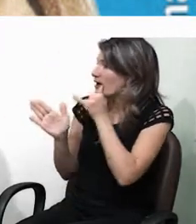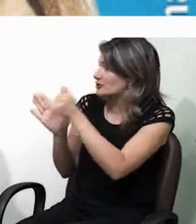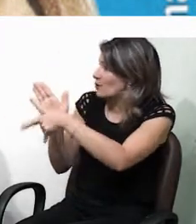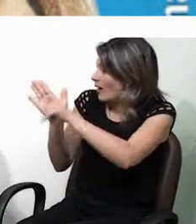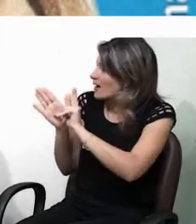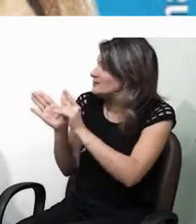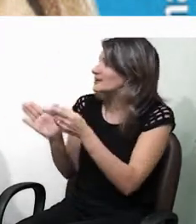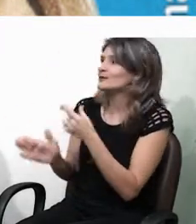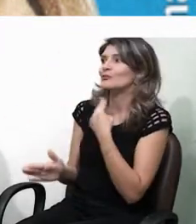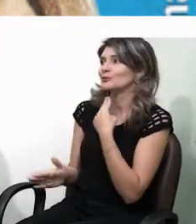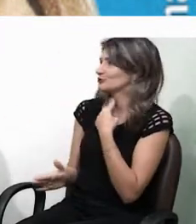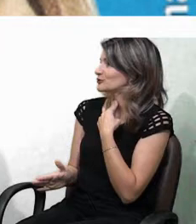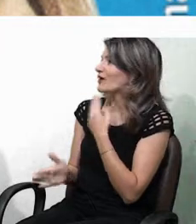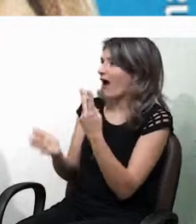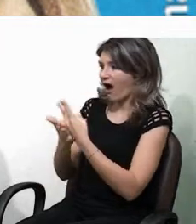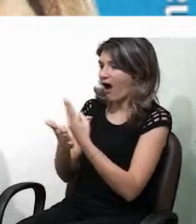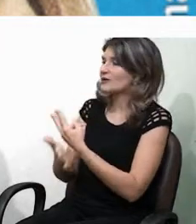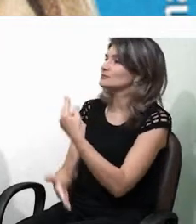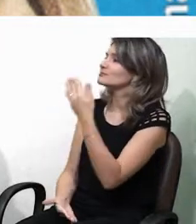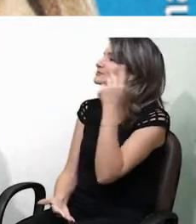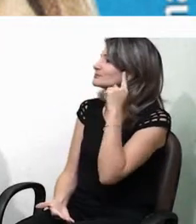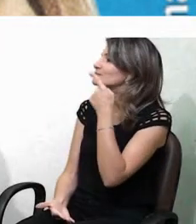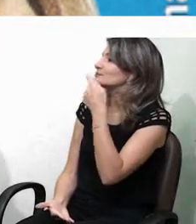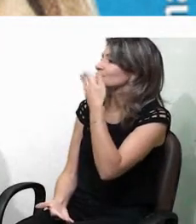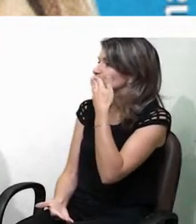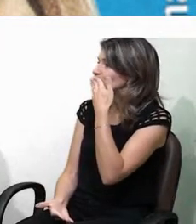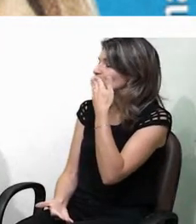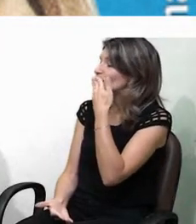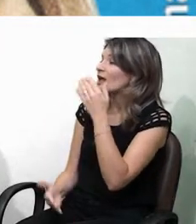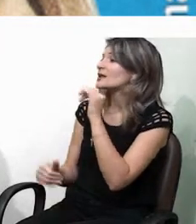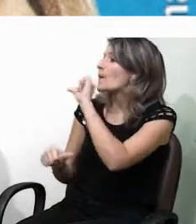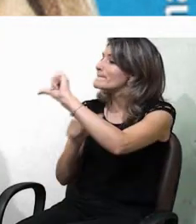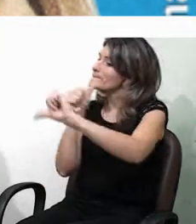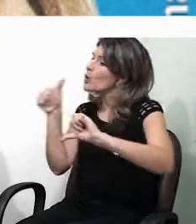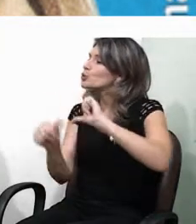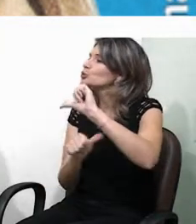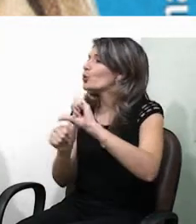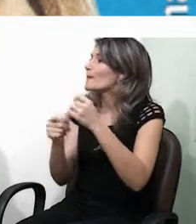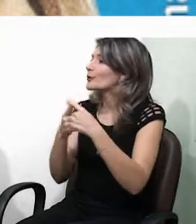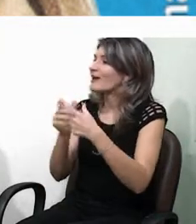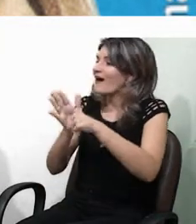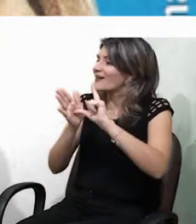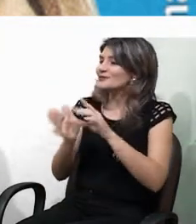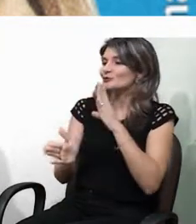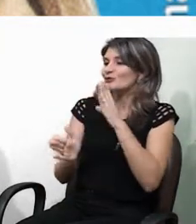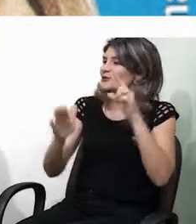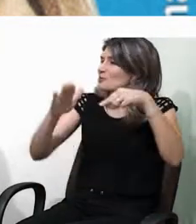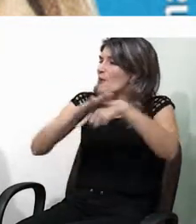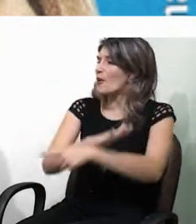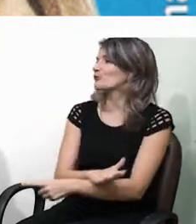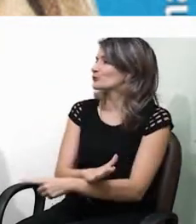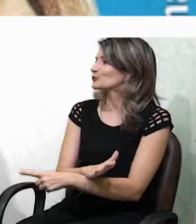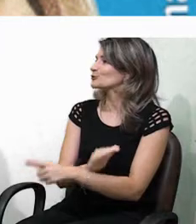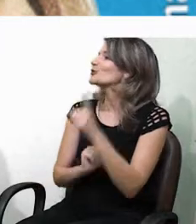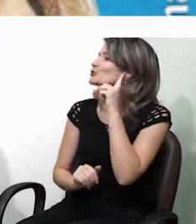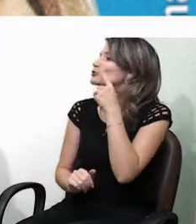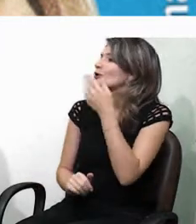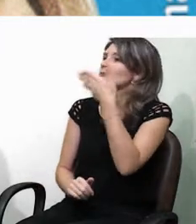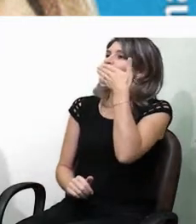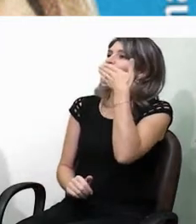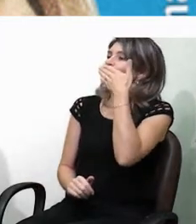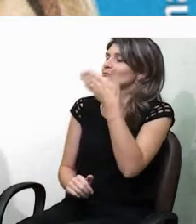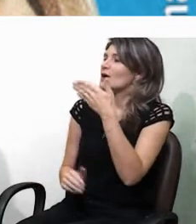nome, é Instituto Nacional de Educação de Surdos, INES, tem no Rio de Janeiro até